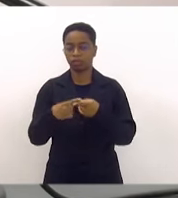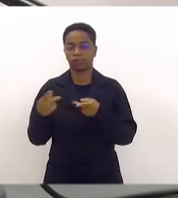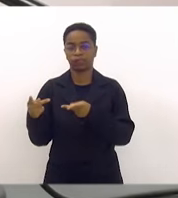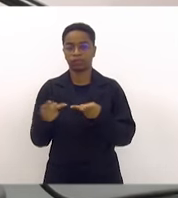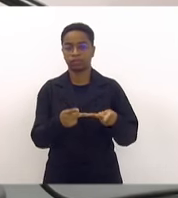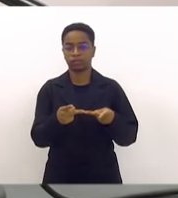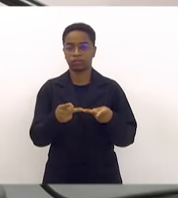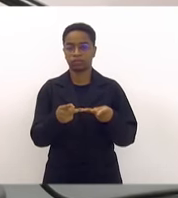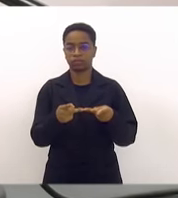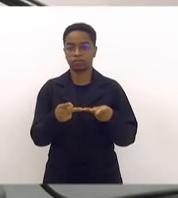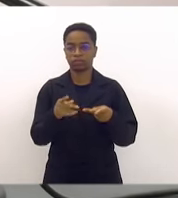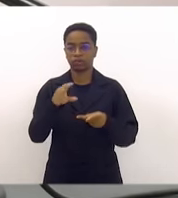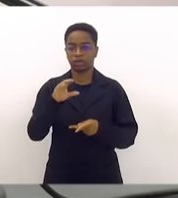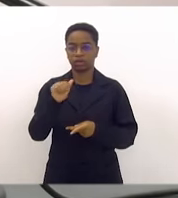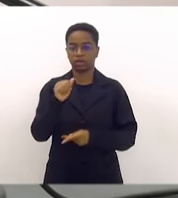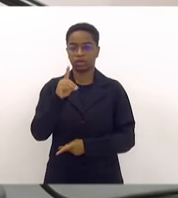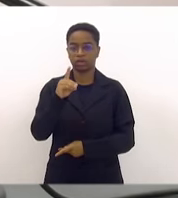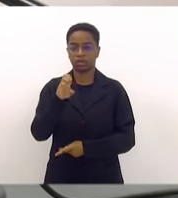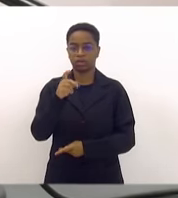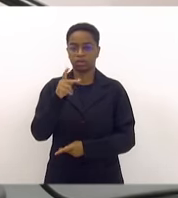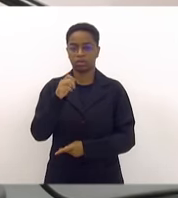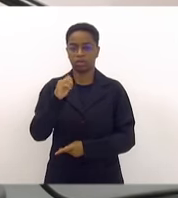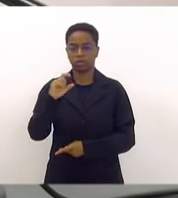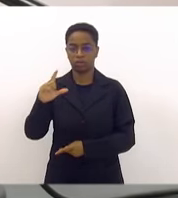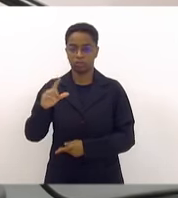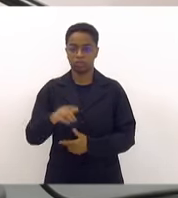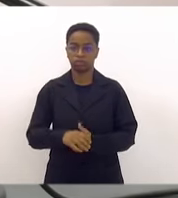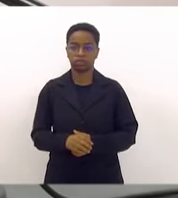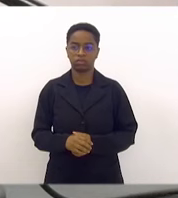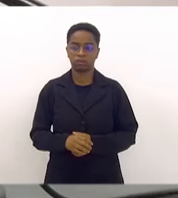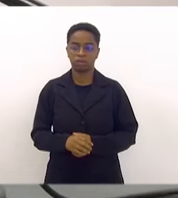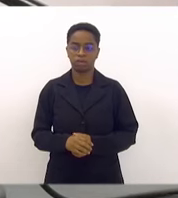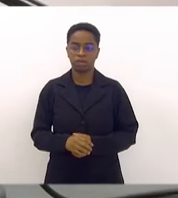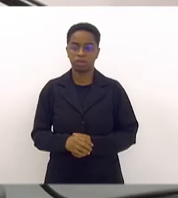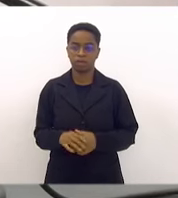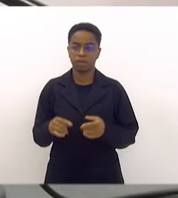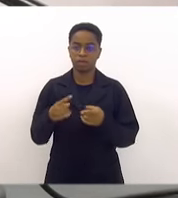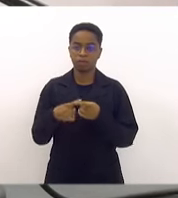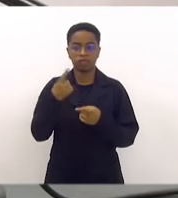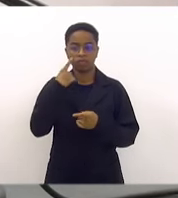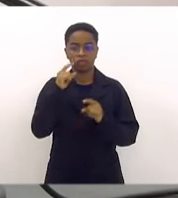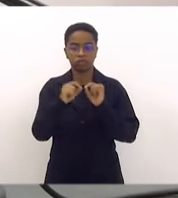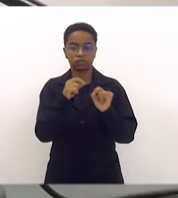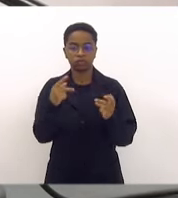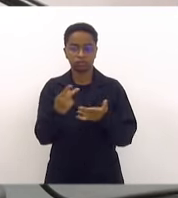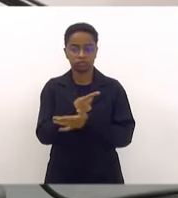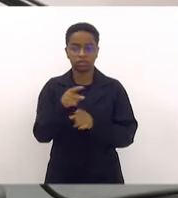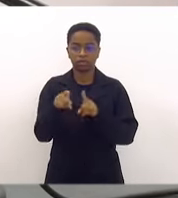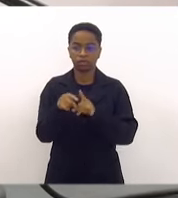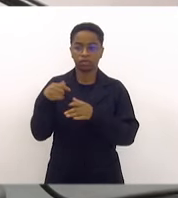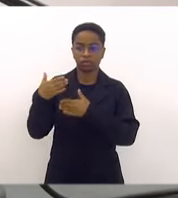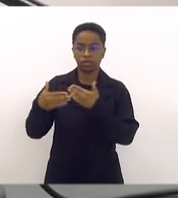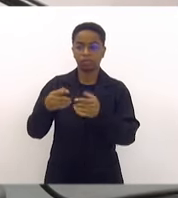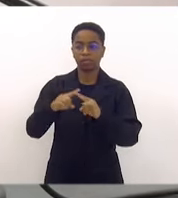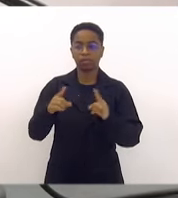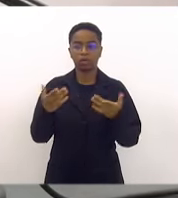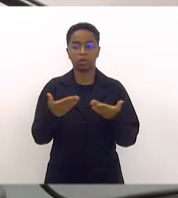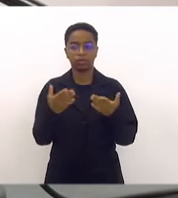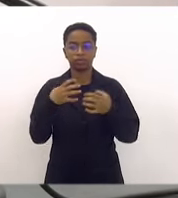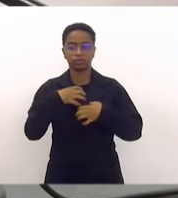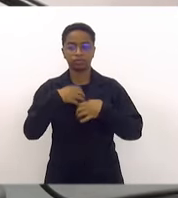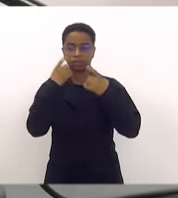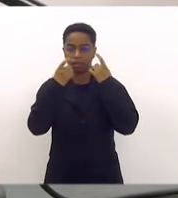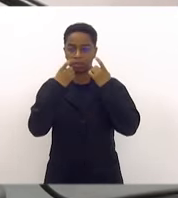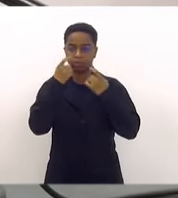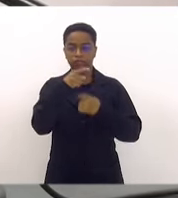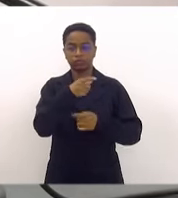a Acadepol a catep com o que tava sendo feito lá e o avanço tá tendo e Já ficamos preocupado agora com a